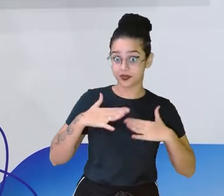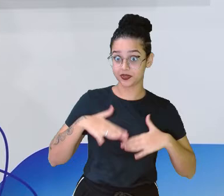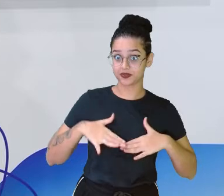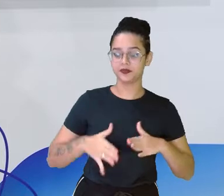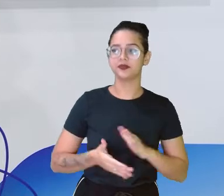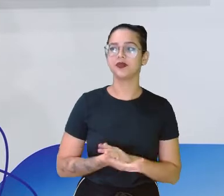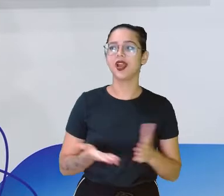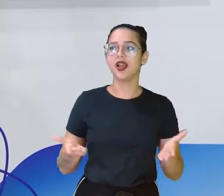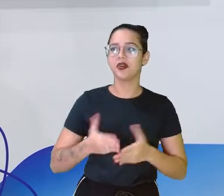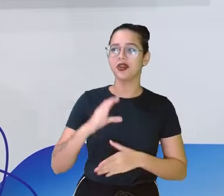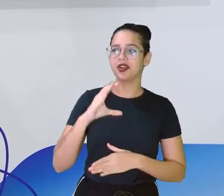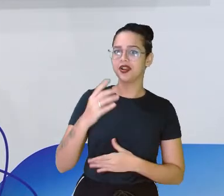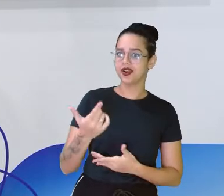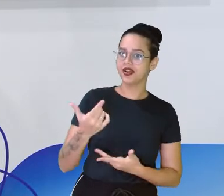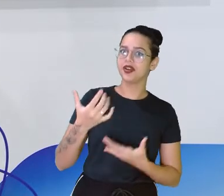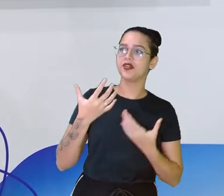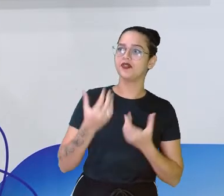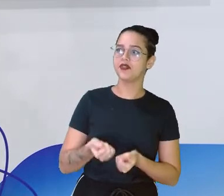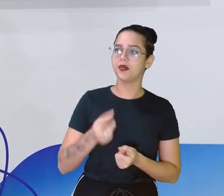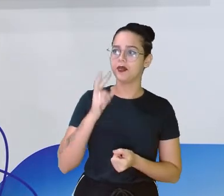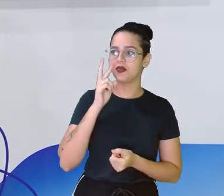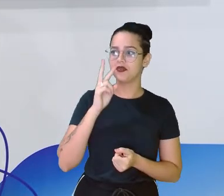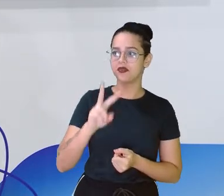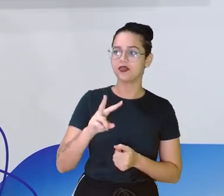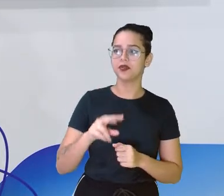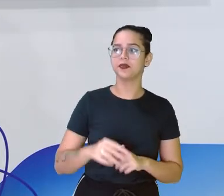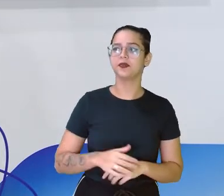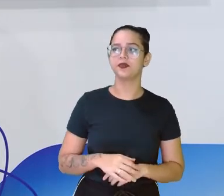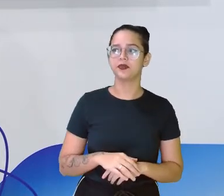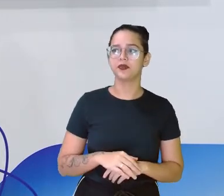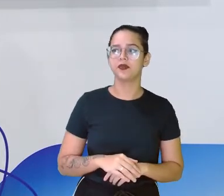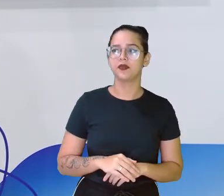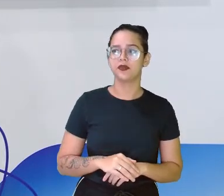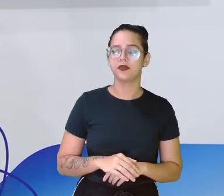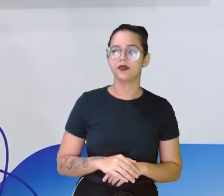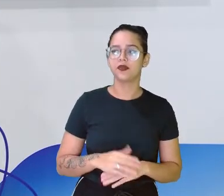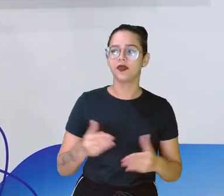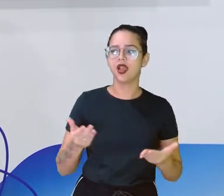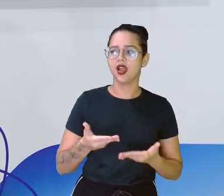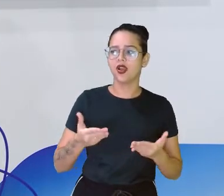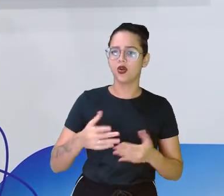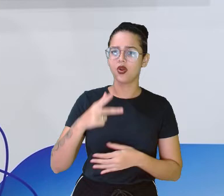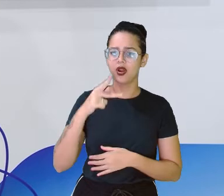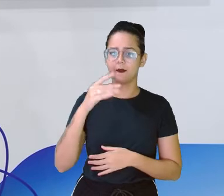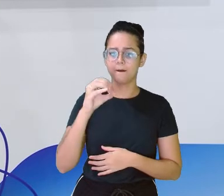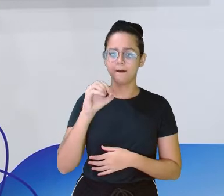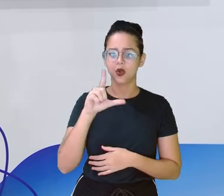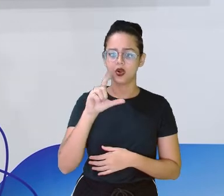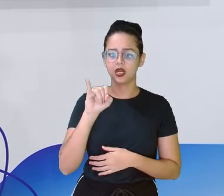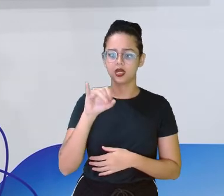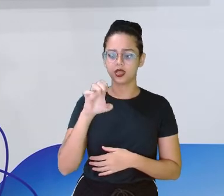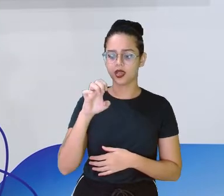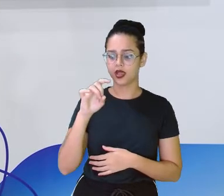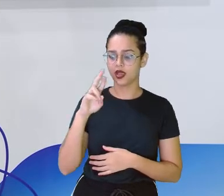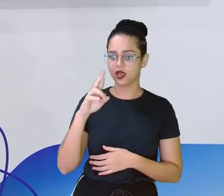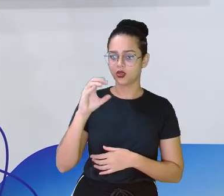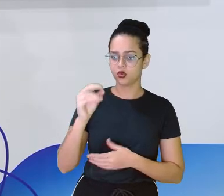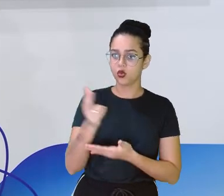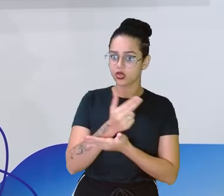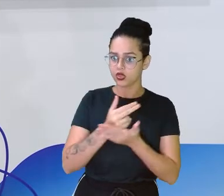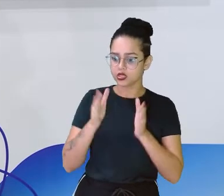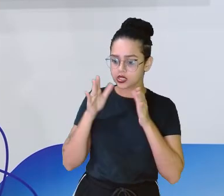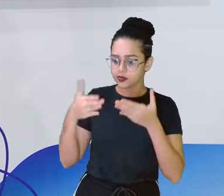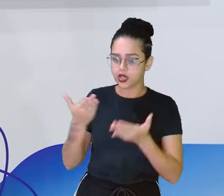agora, claro, nós vamos para o nosso poliedro específico para a aula. Por quê, professora? Bom, se